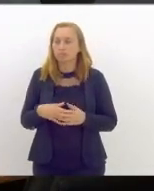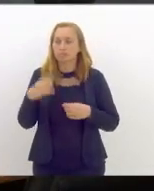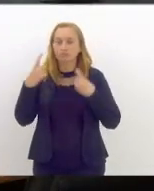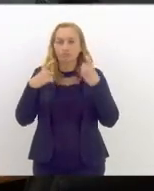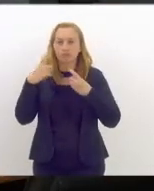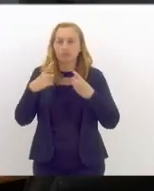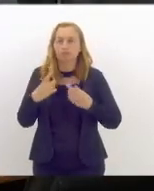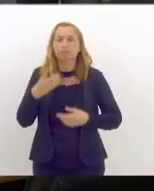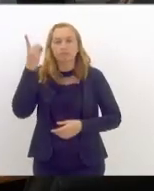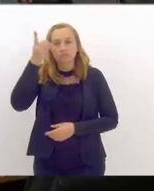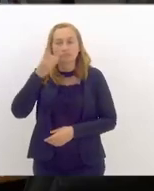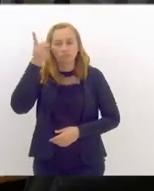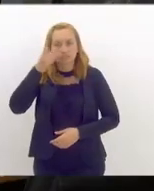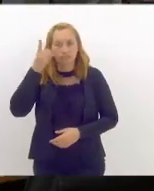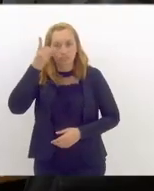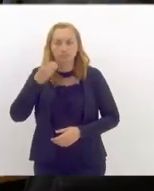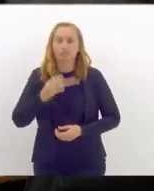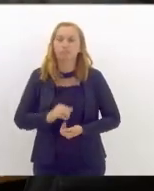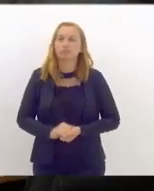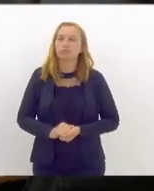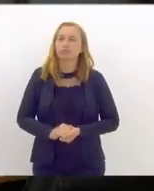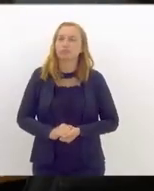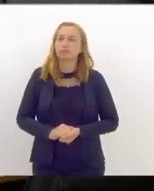deputado Carlos Macedo